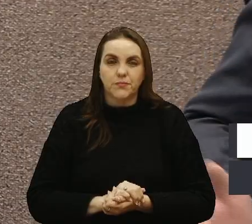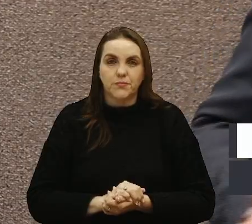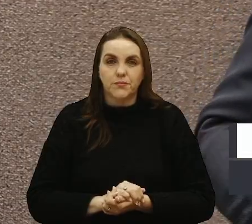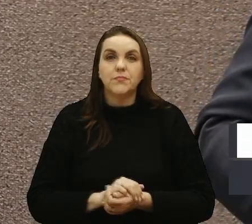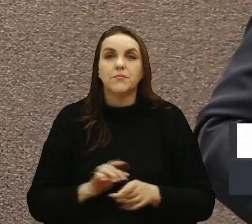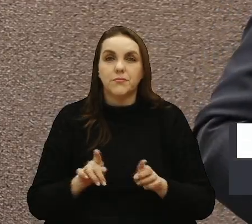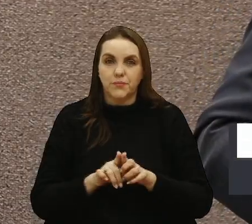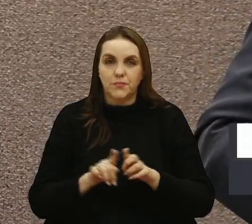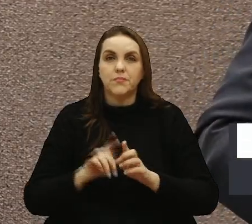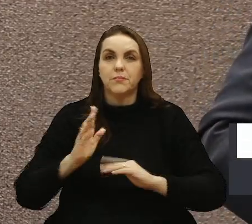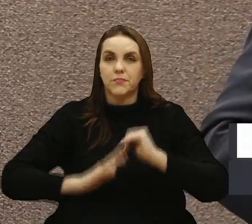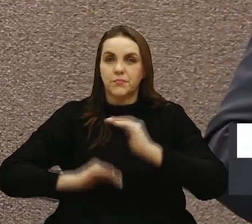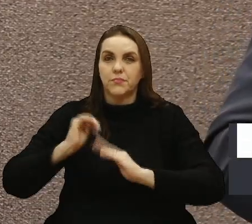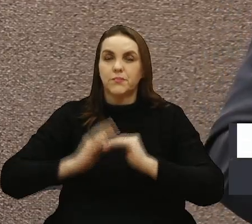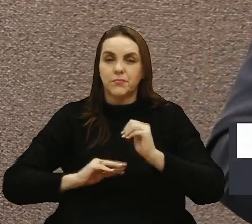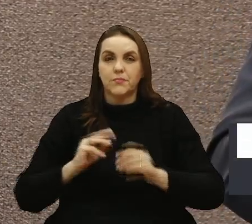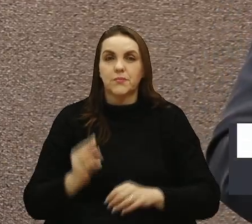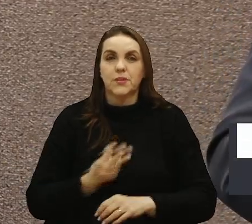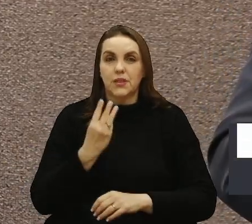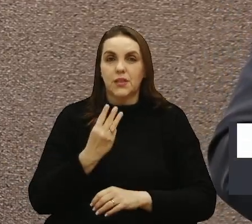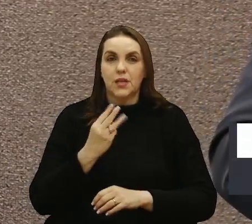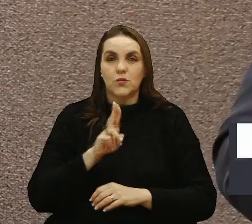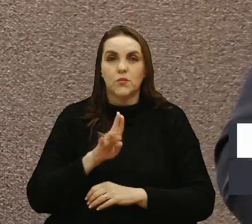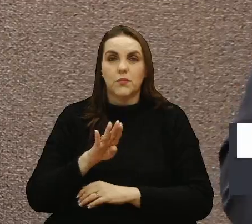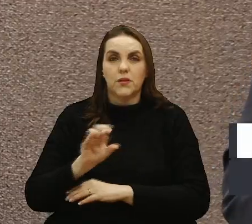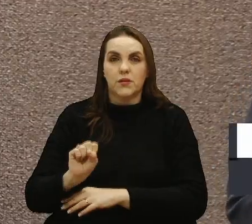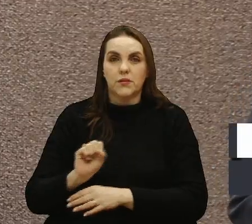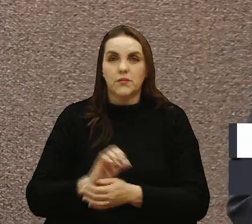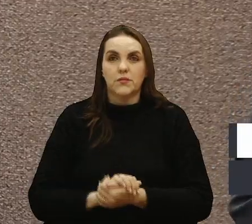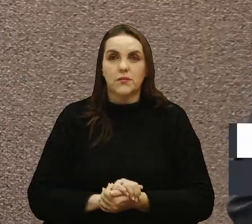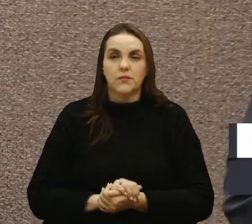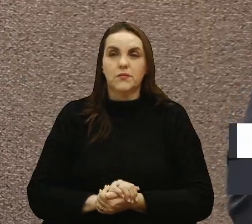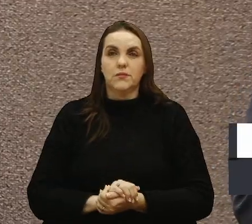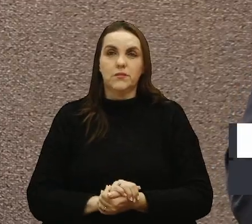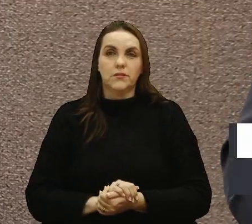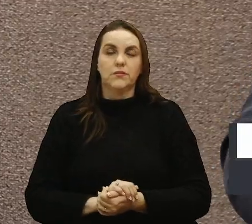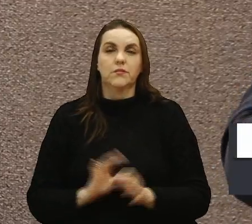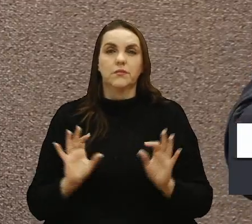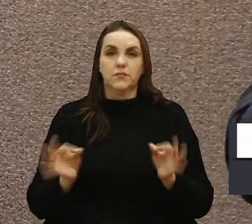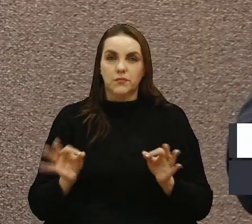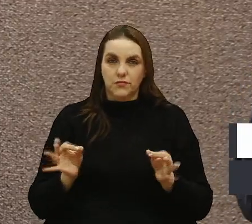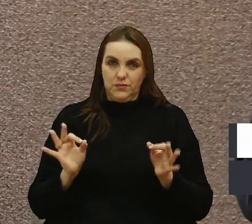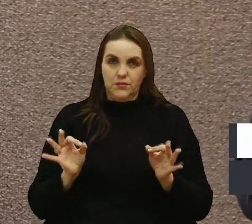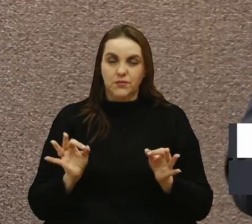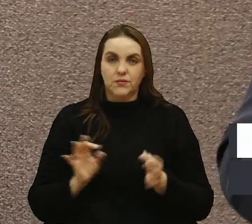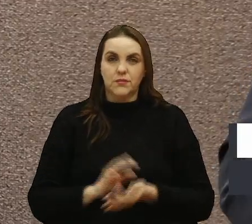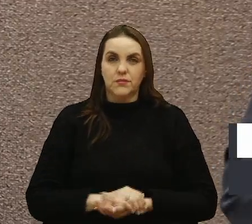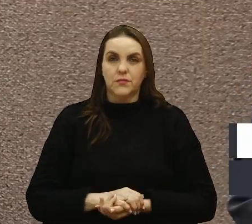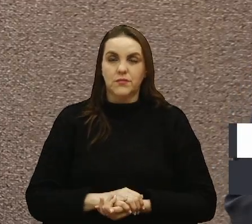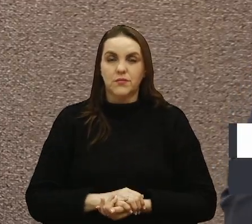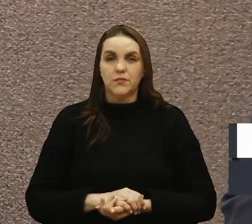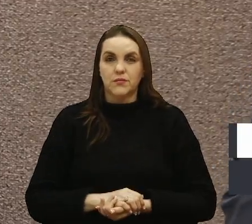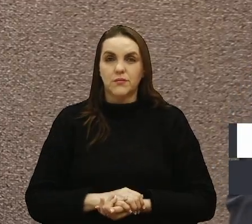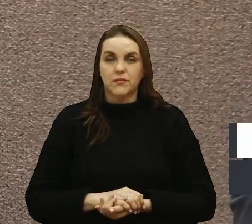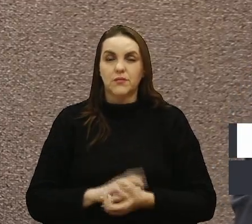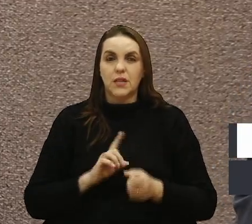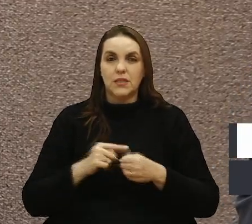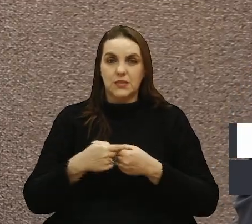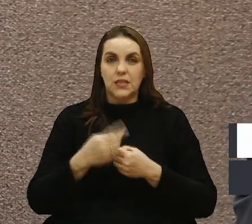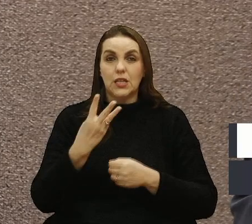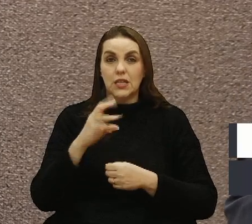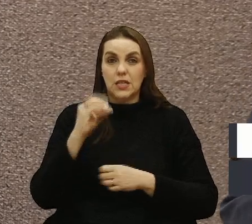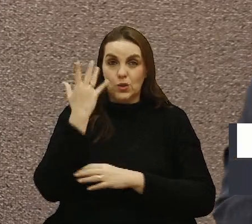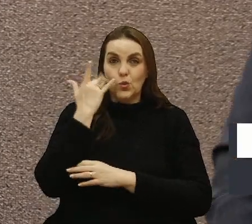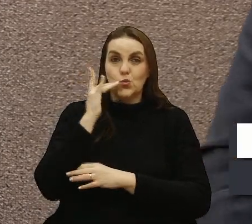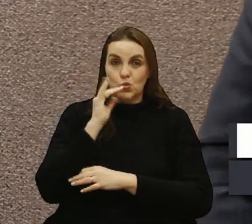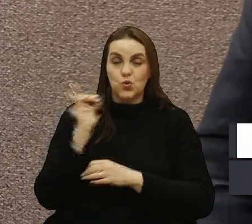estamos construindo também mais 3 UBS, né? Então, com certeza o município, nos 30 dias, quando